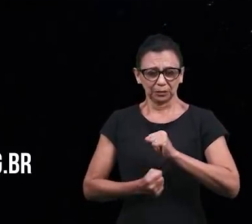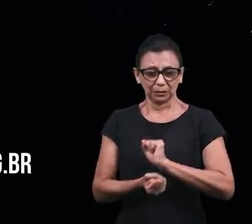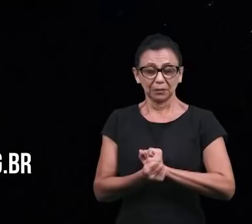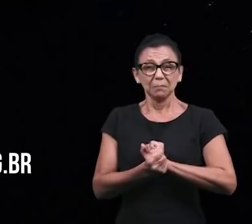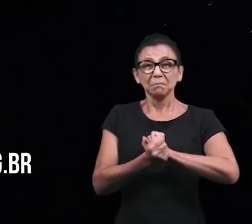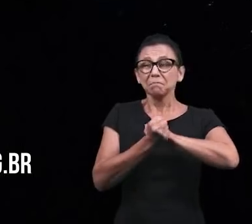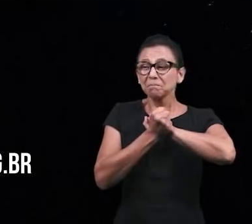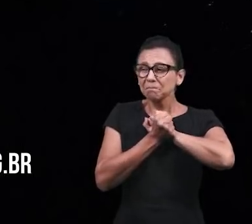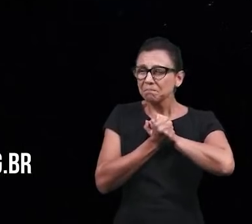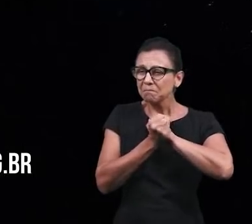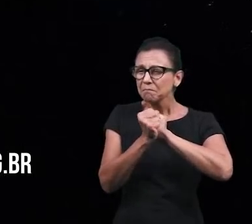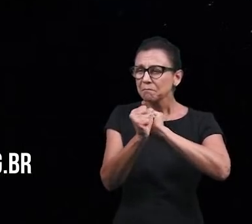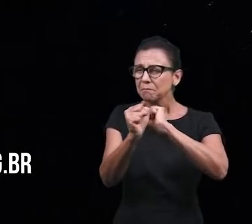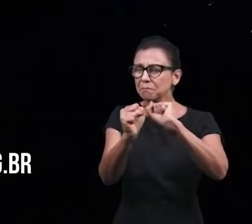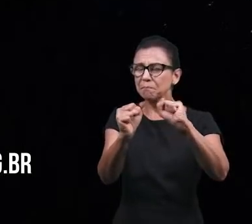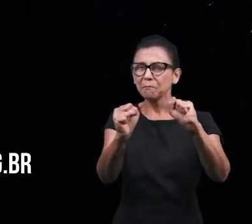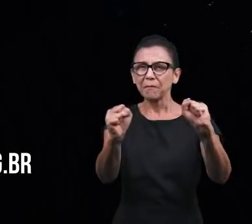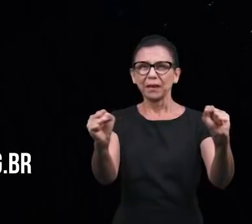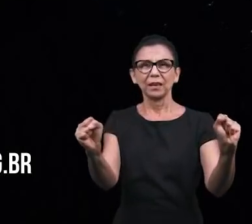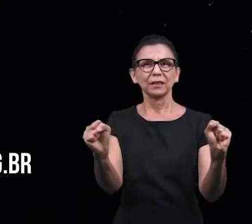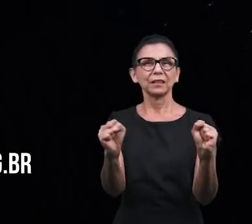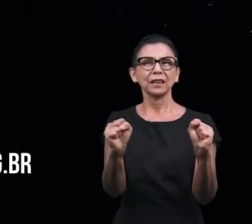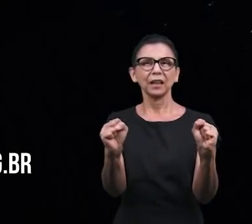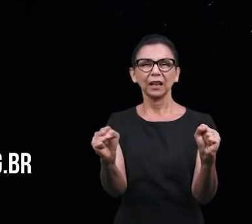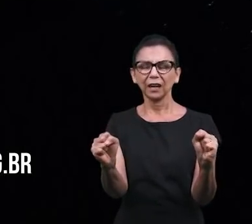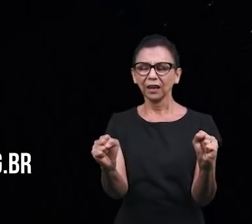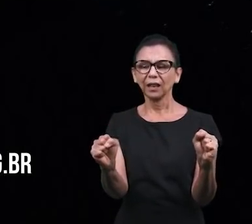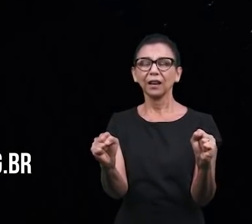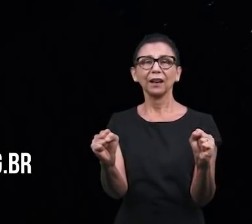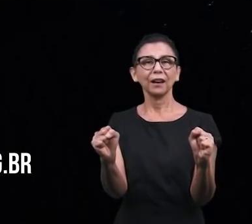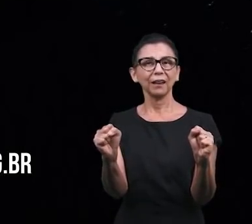dor, que cura as